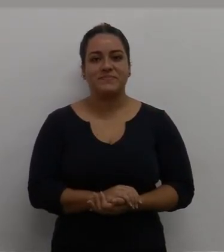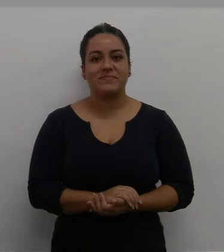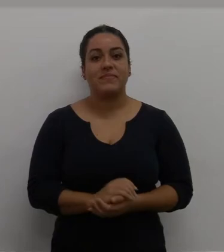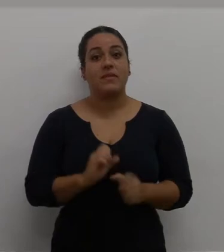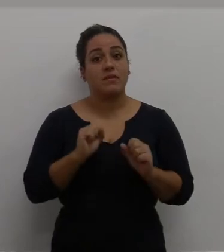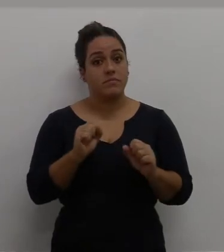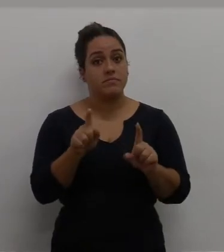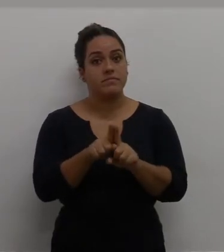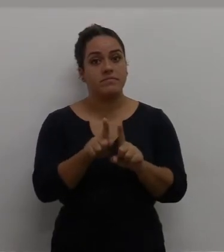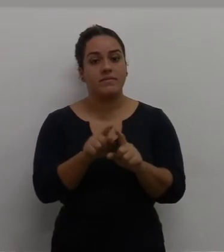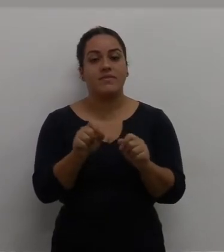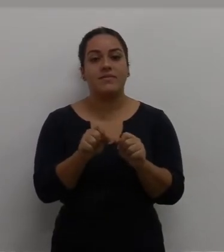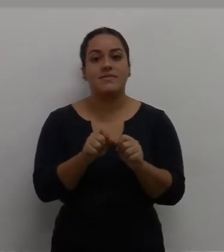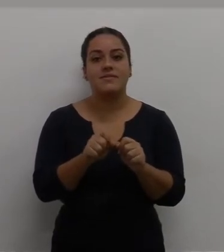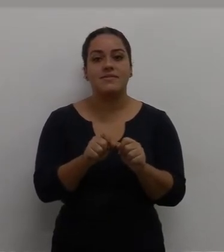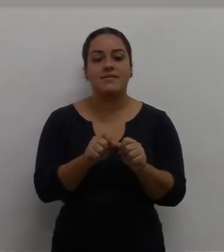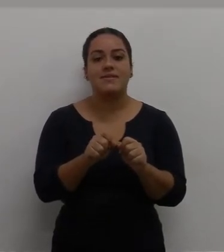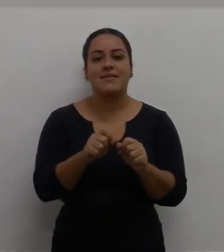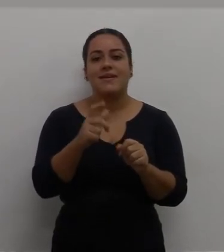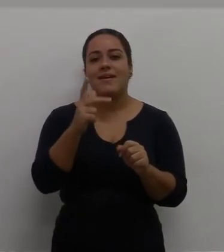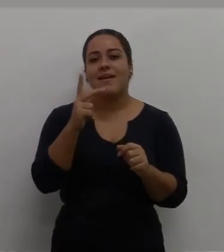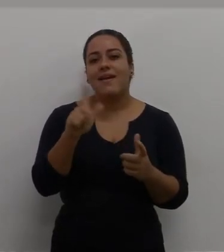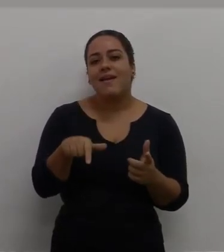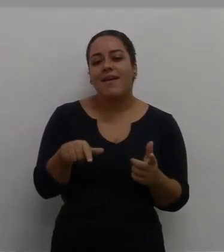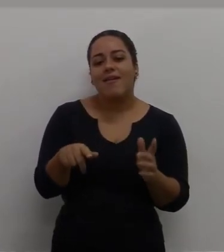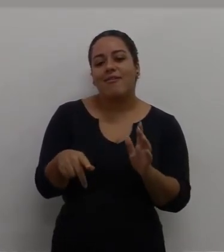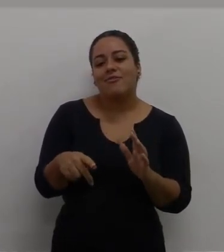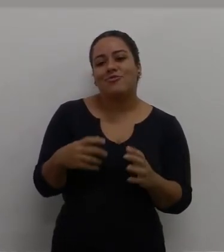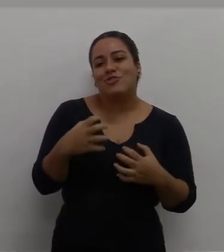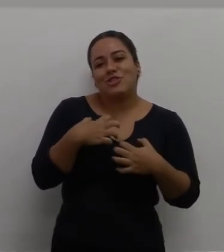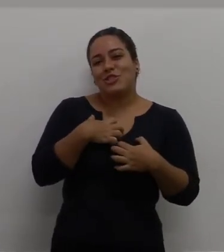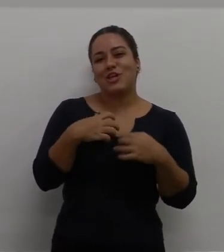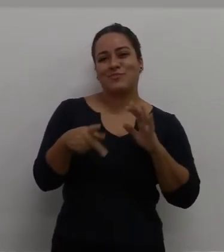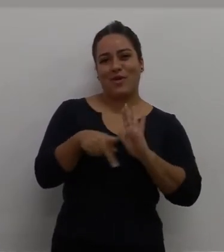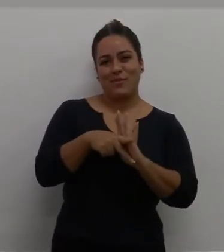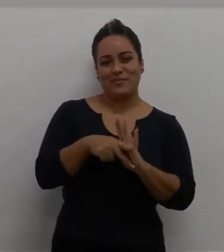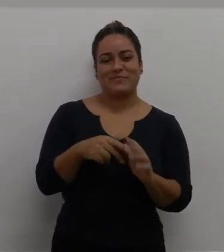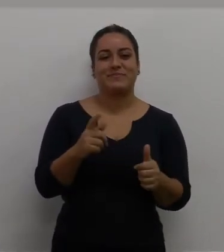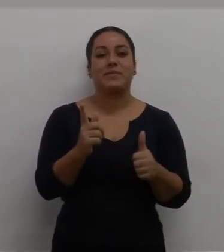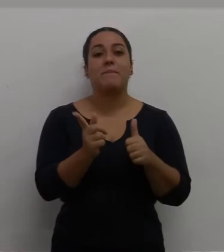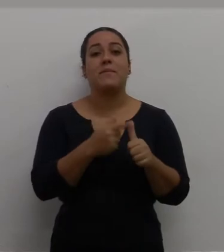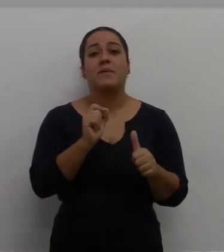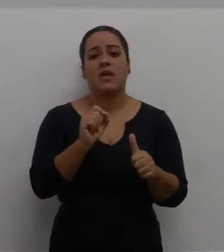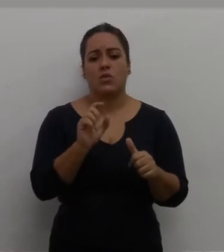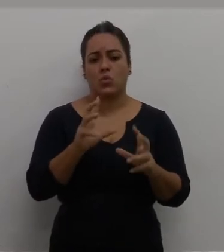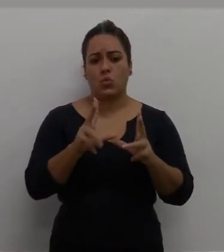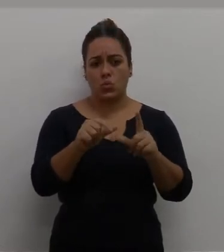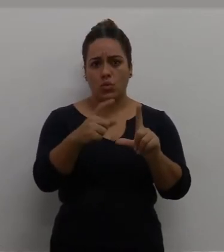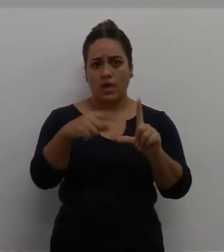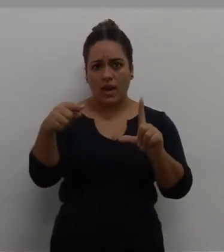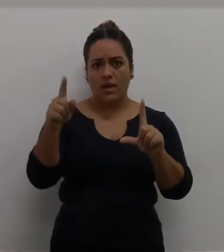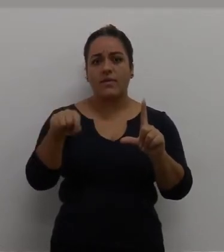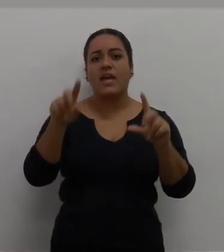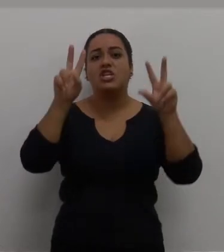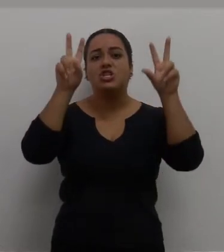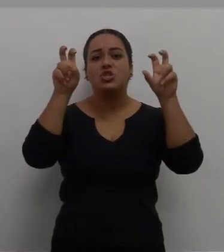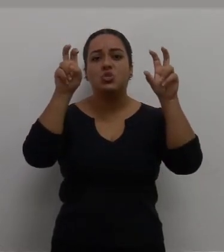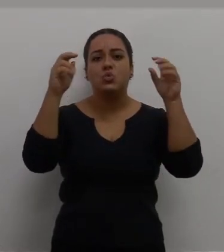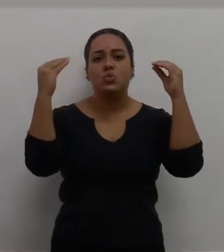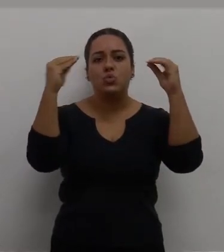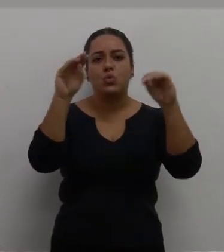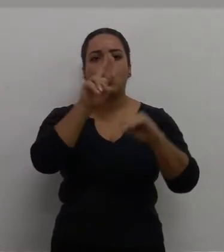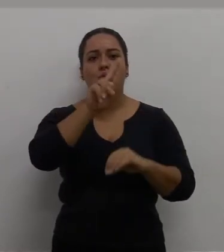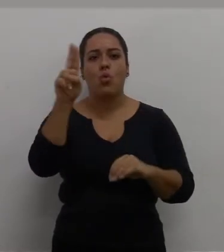Certo? Podemos também fazer algumas personalizações. A primeira é título, né? Todo gráfico precisa de um